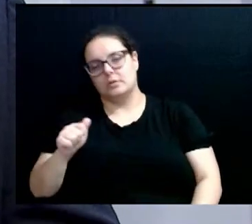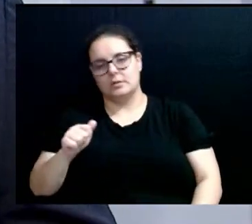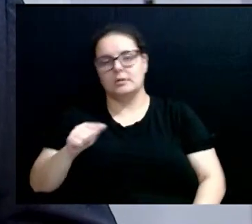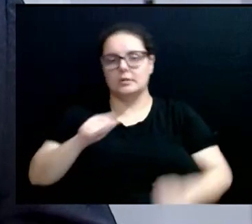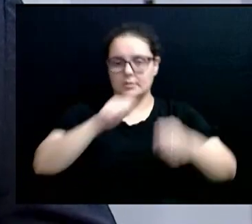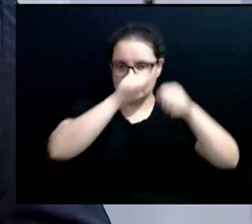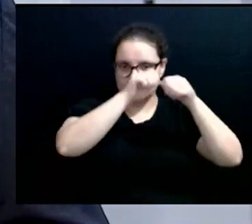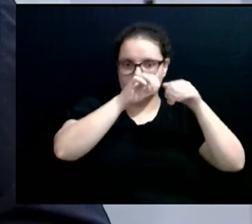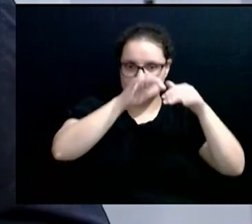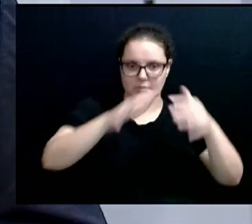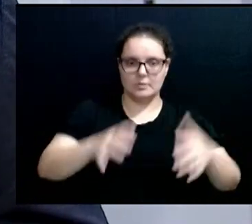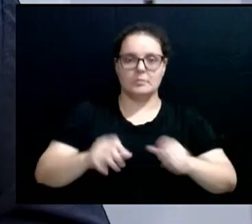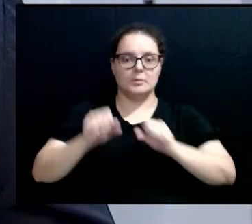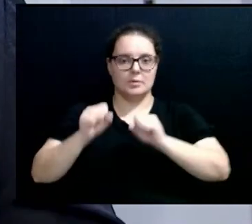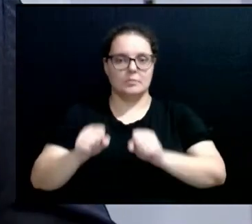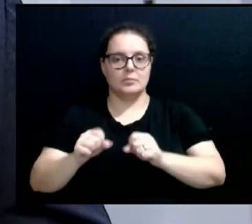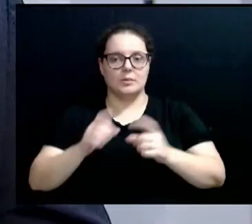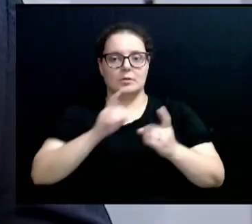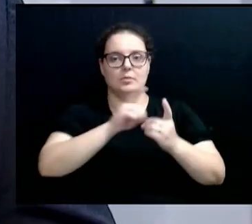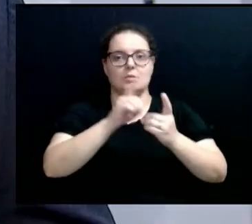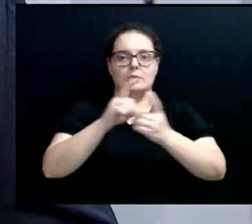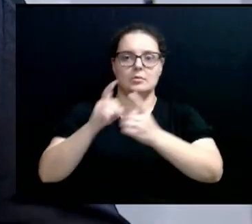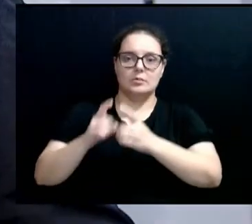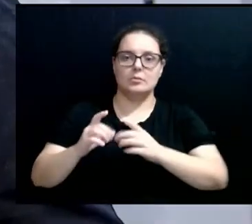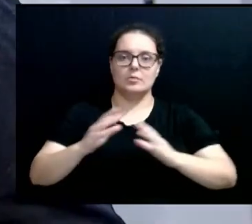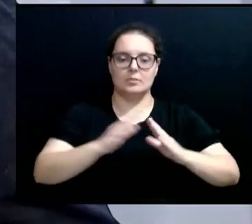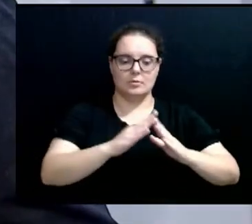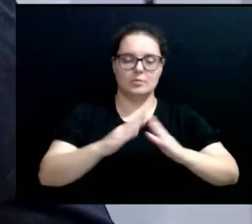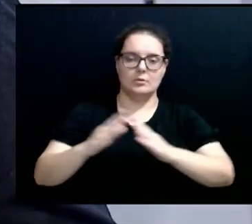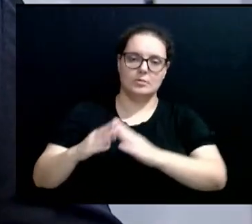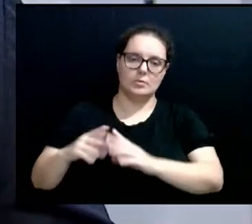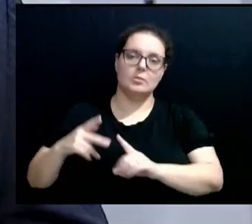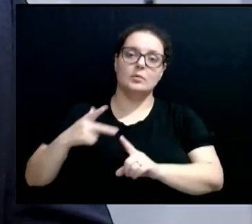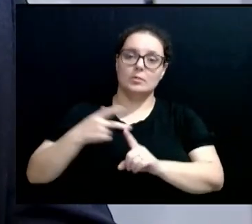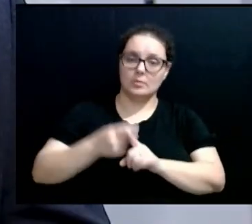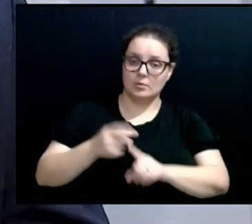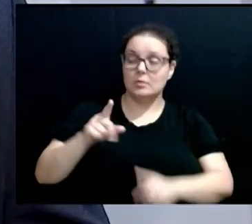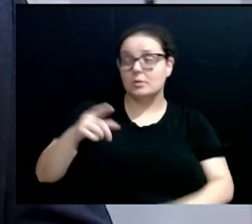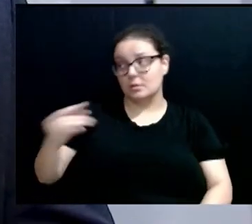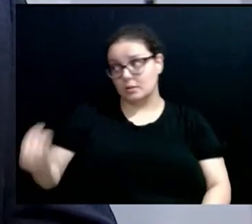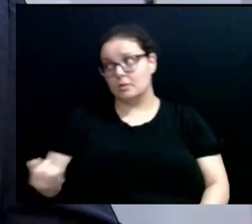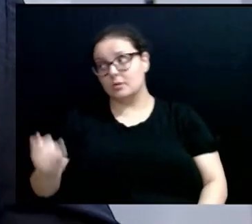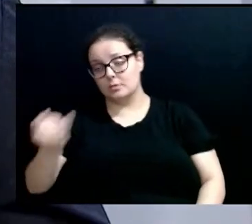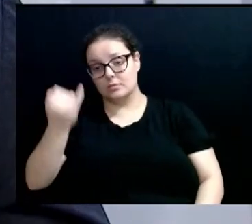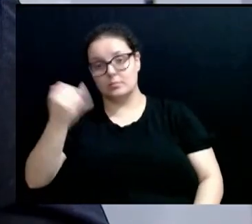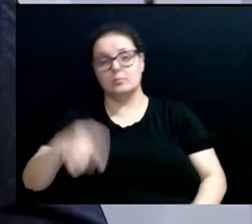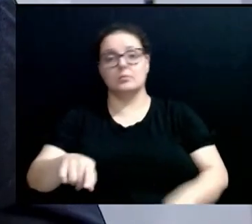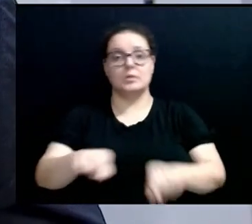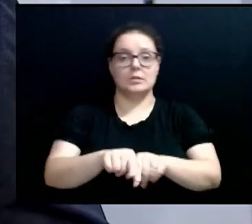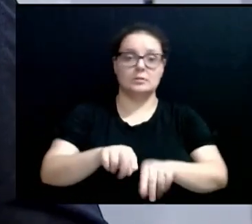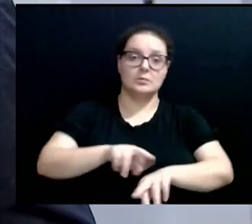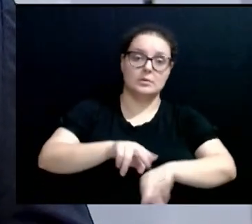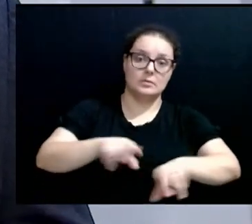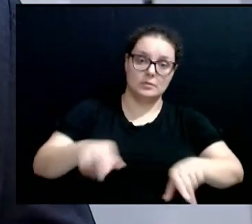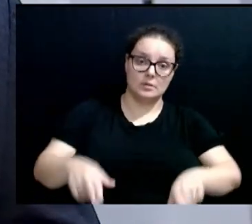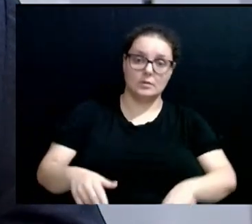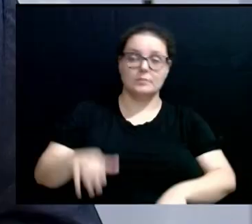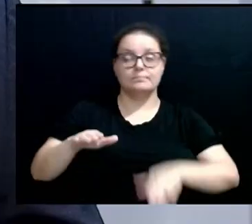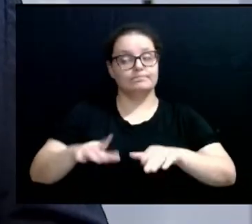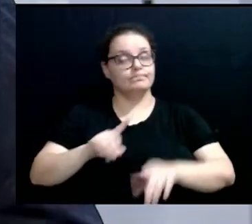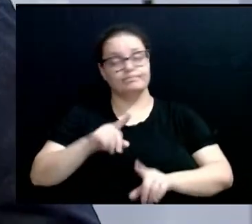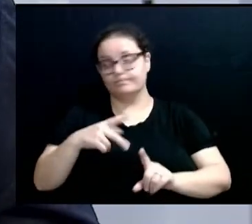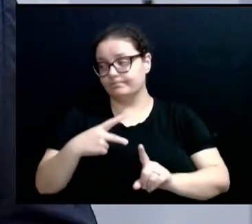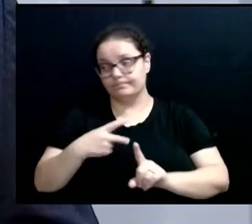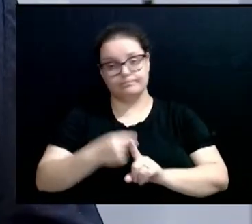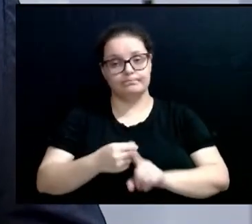eles sejam contemplados em seus domicílios com a vacinação, que é tão importante, mas que muitos deles às vezes ficam sem se vacinar pela condição,